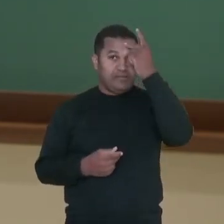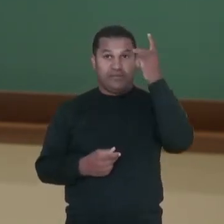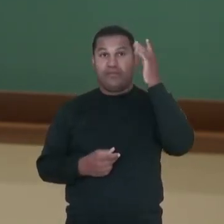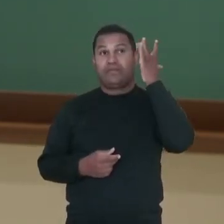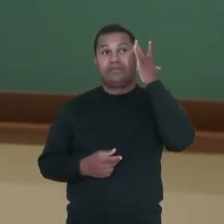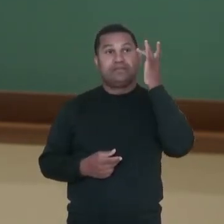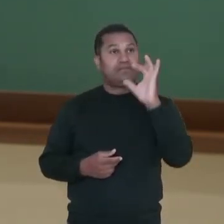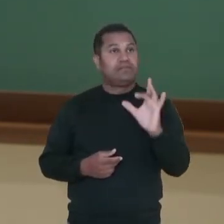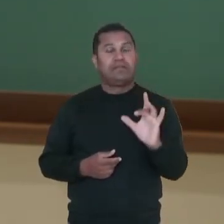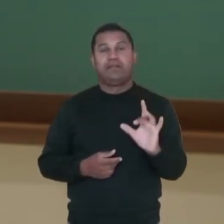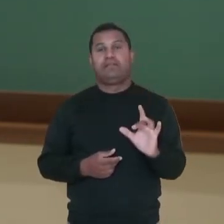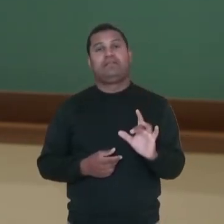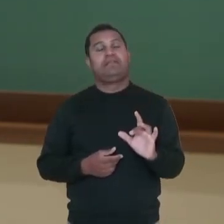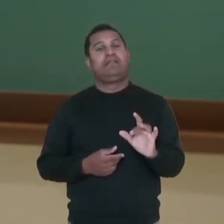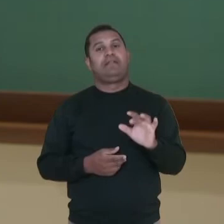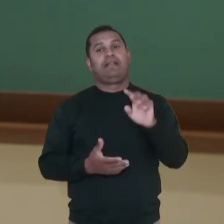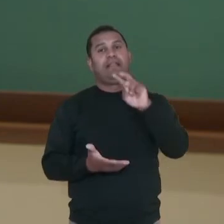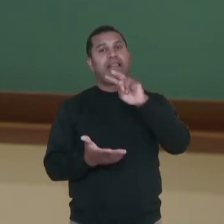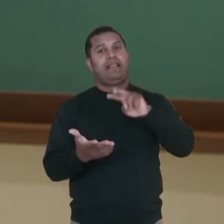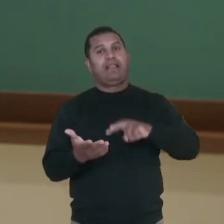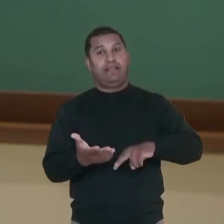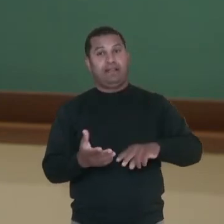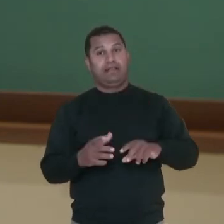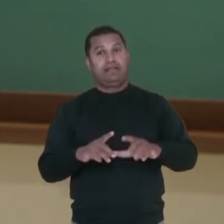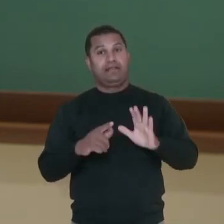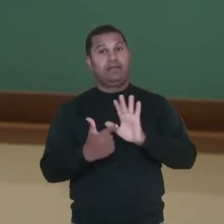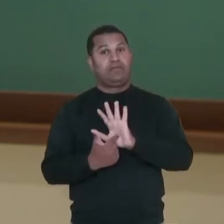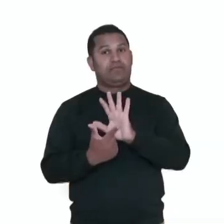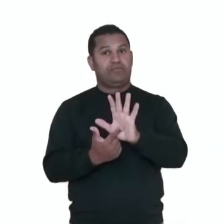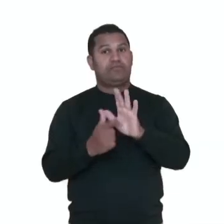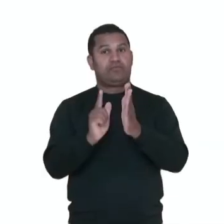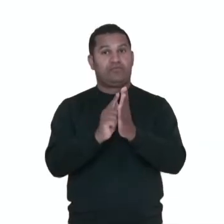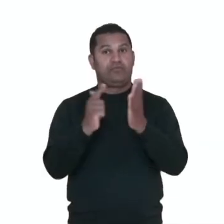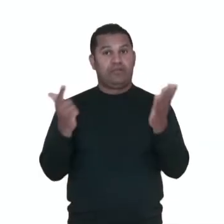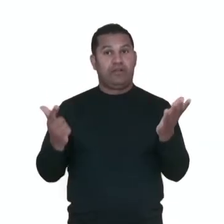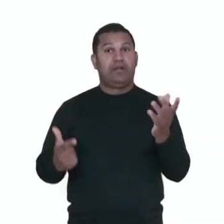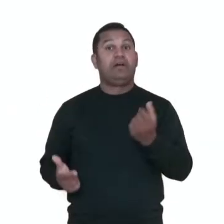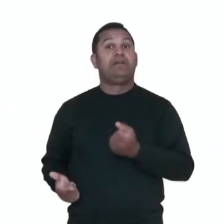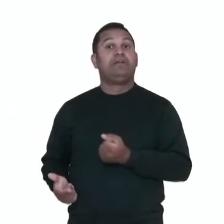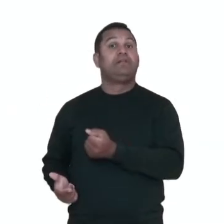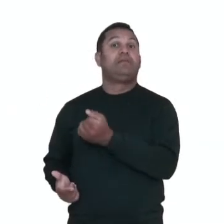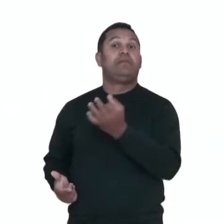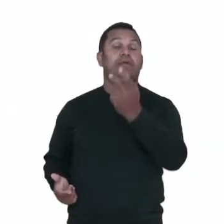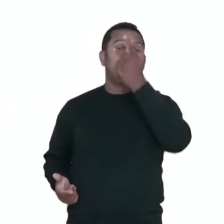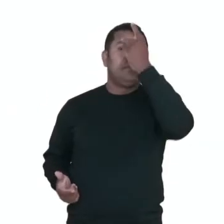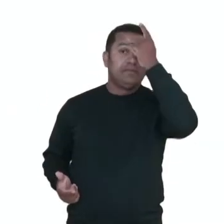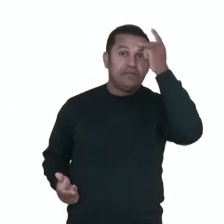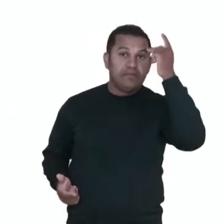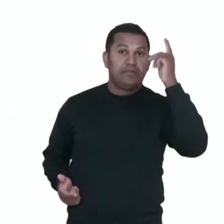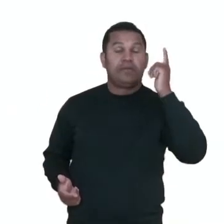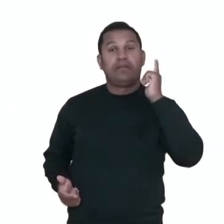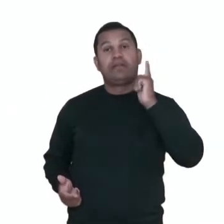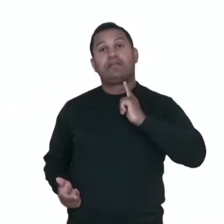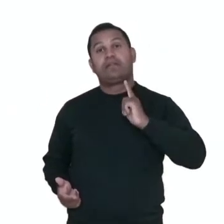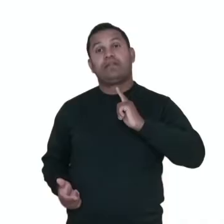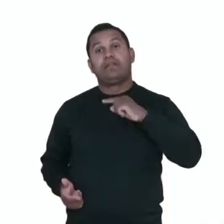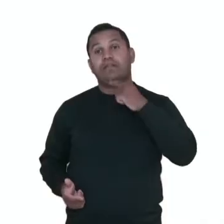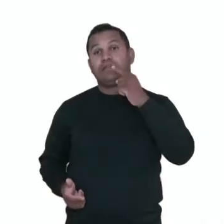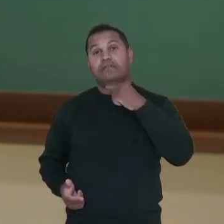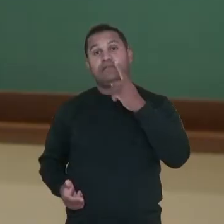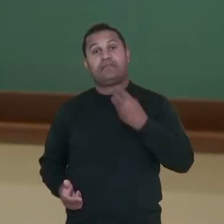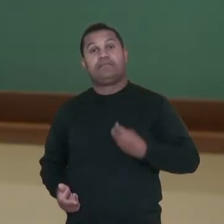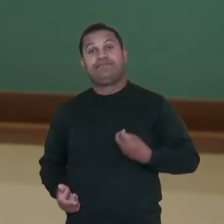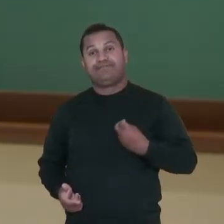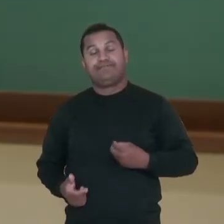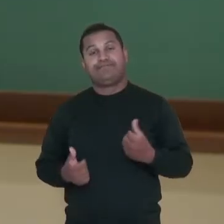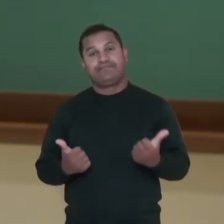pessoas analfabetas. Inclusive, essa manchete de jornal retrata aqui que caiu, né, nos últimos anos. Porém, ainda está em torno